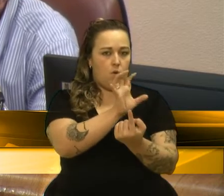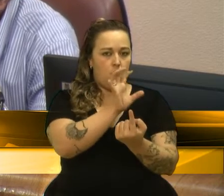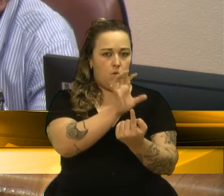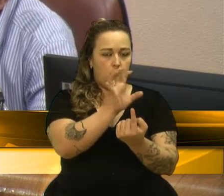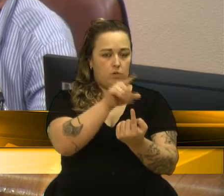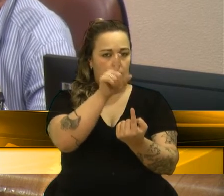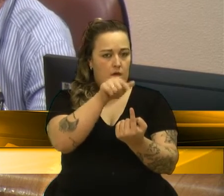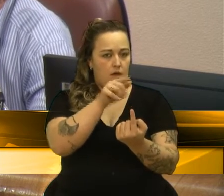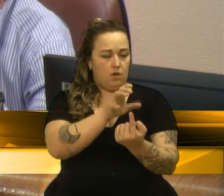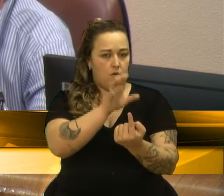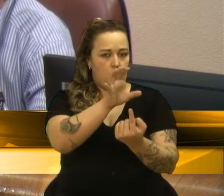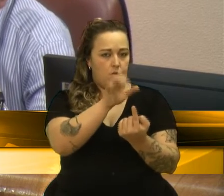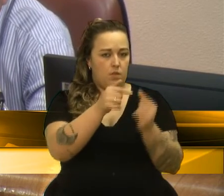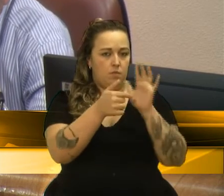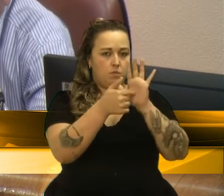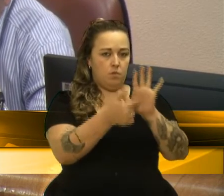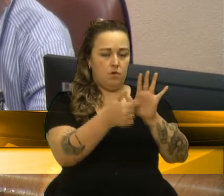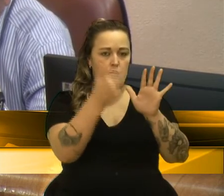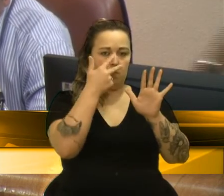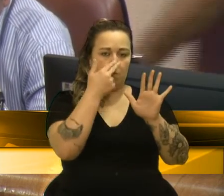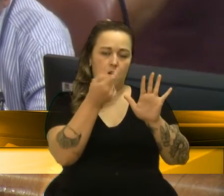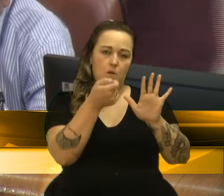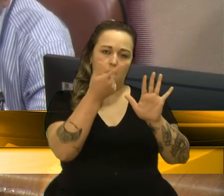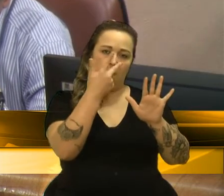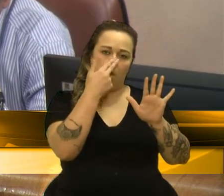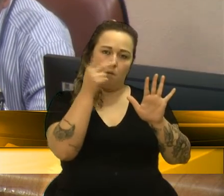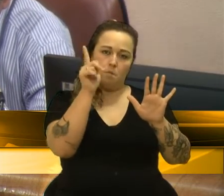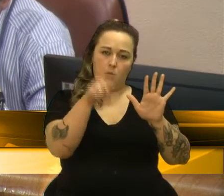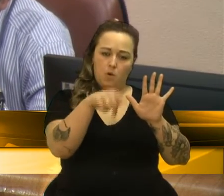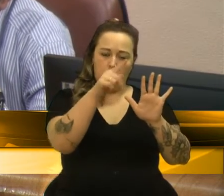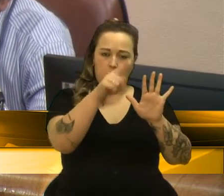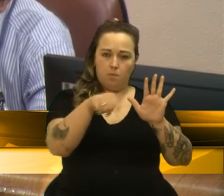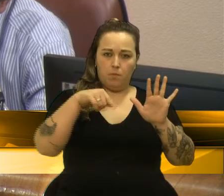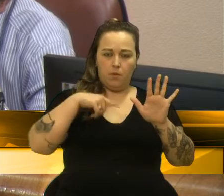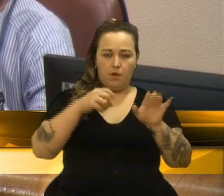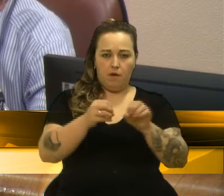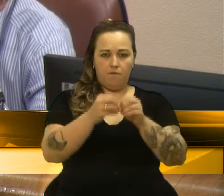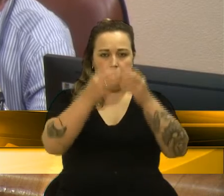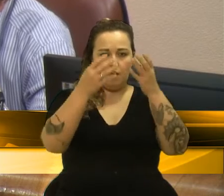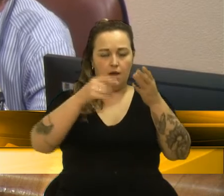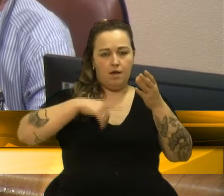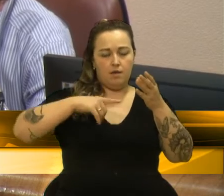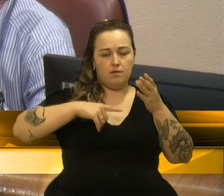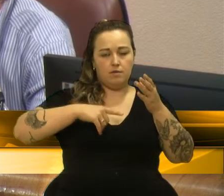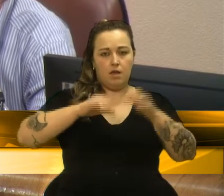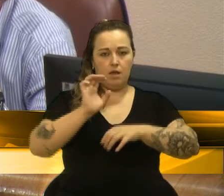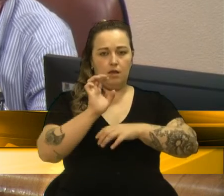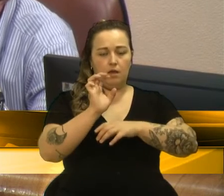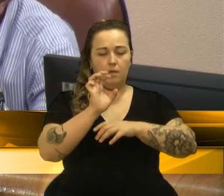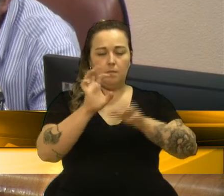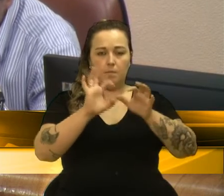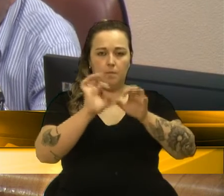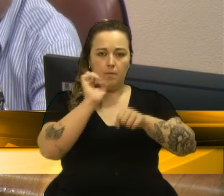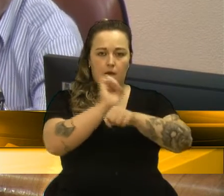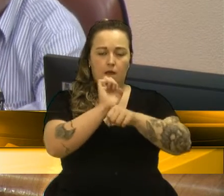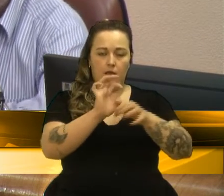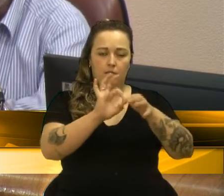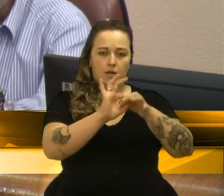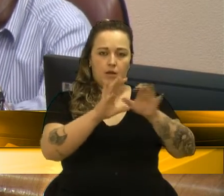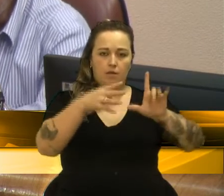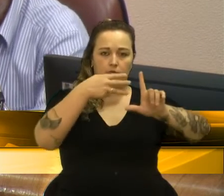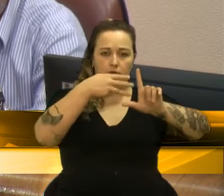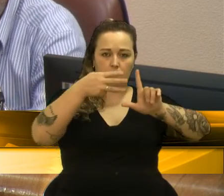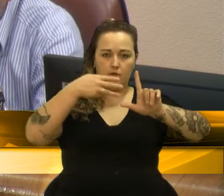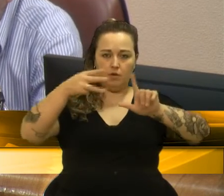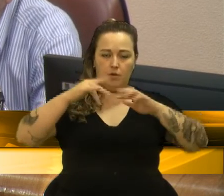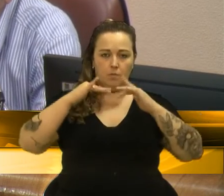disposição de lei, ato de sua competência ao proibir a realização da parada livre na Rua Marquês do Herval, ao lado da Praça Dante